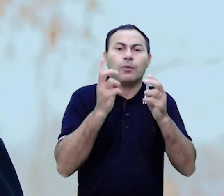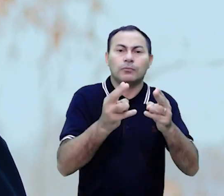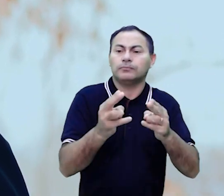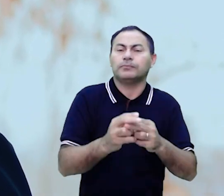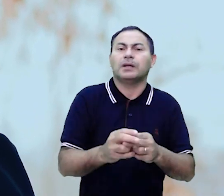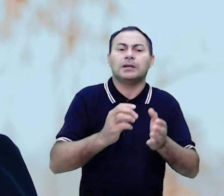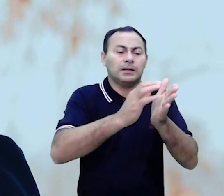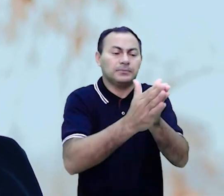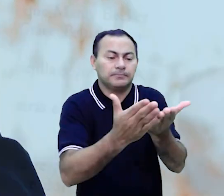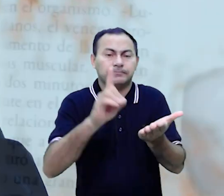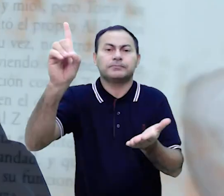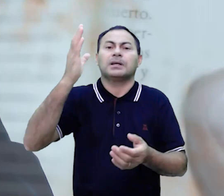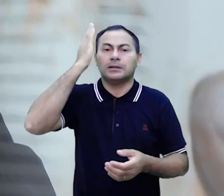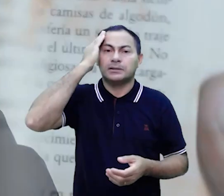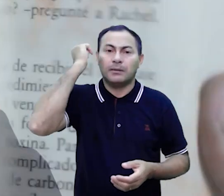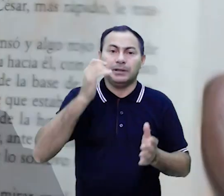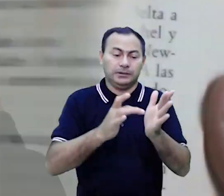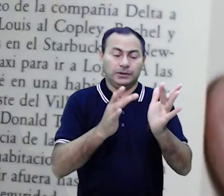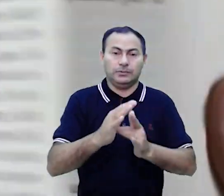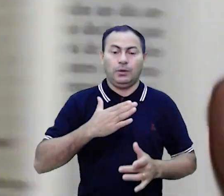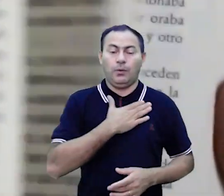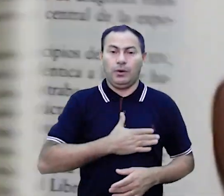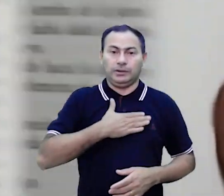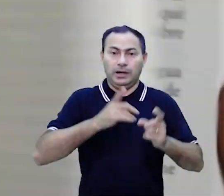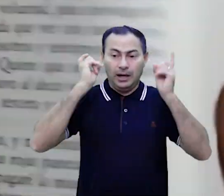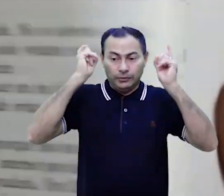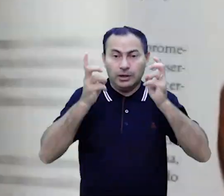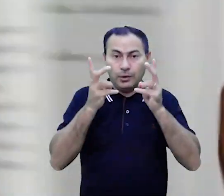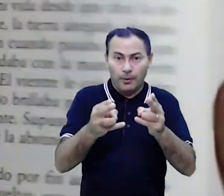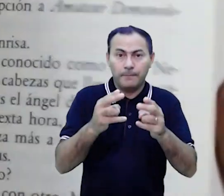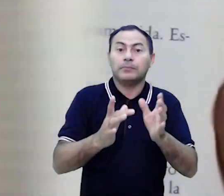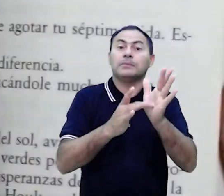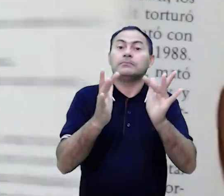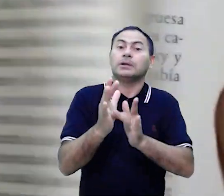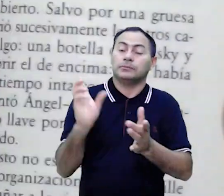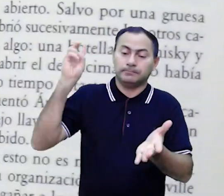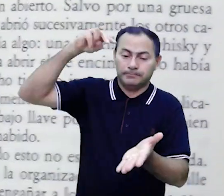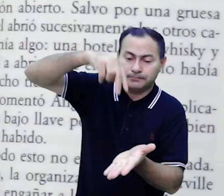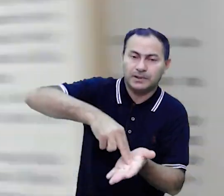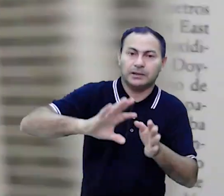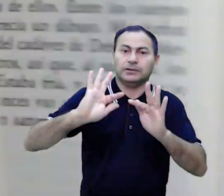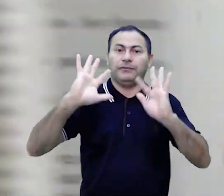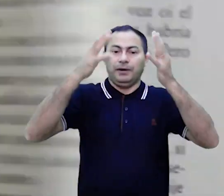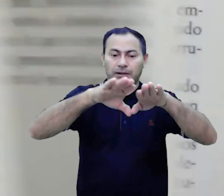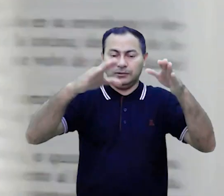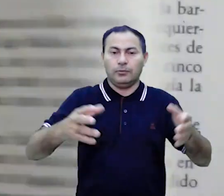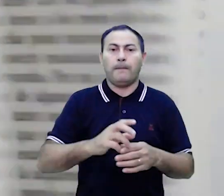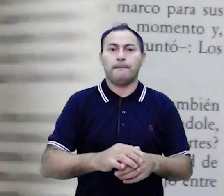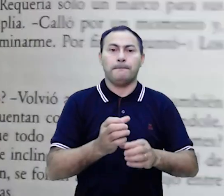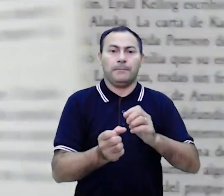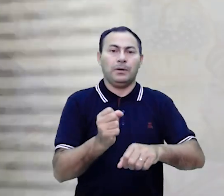reagiria? Através das Escrituras, ele sabia que Jesus gostava de reuniões como aquela. Jesus participou de banquetes